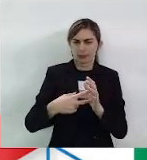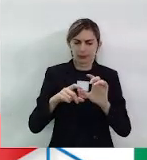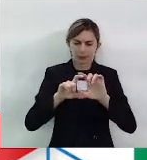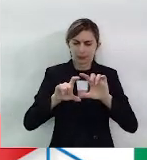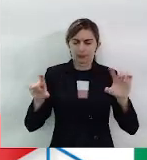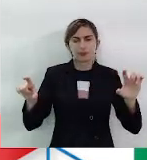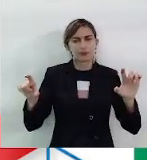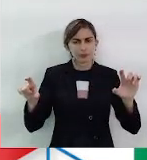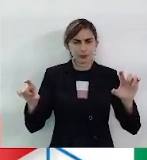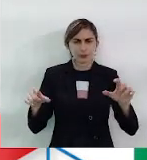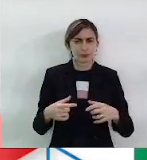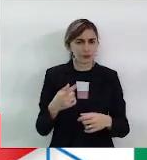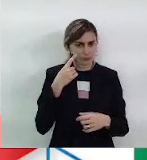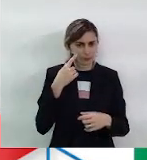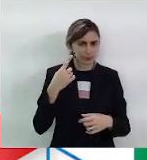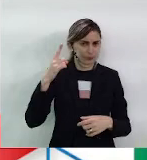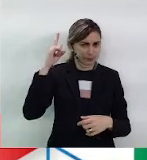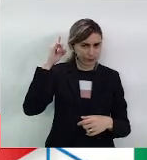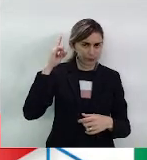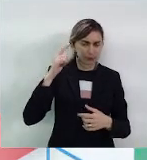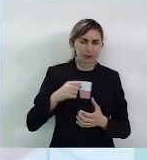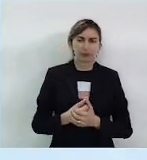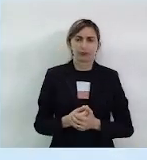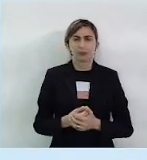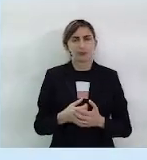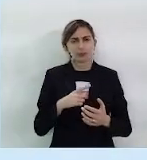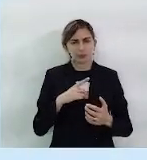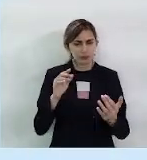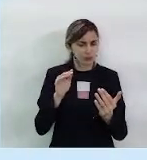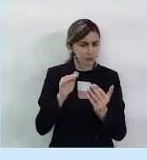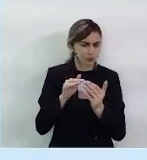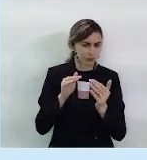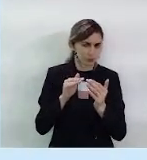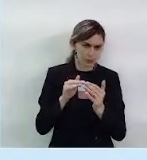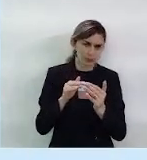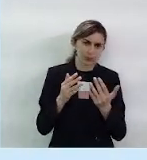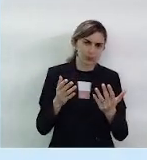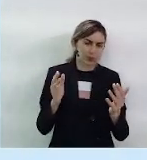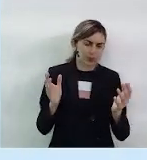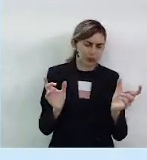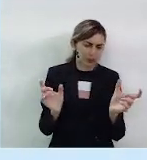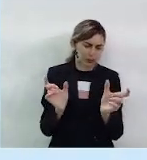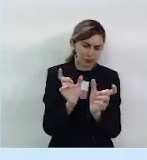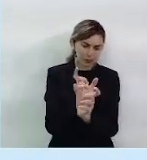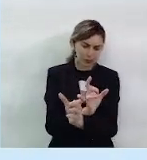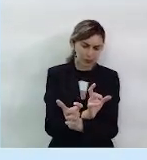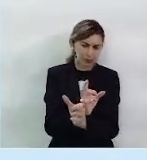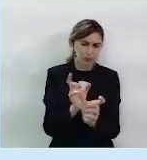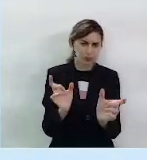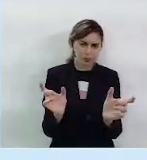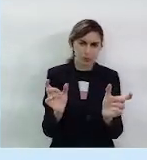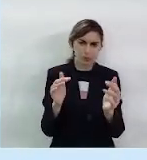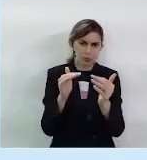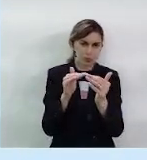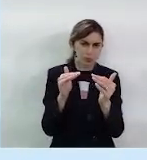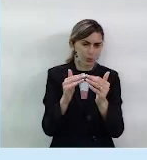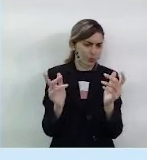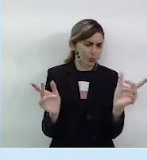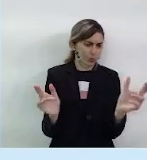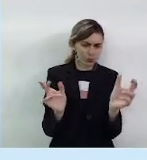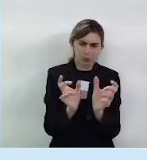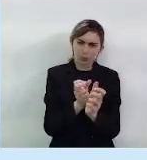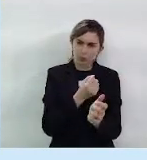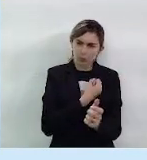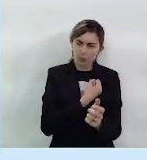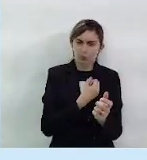termos regentes. Então, vamos lá. Na concordância, é a relação, né, de concordar em